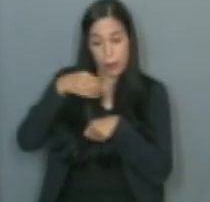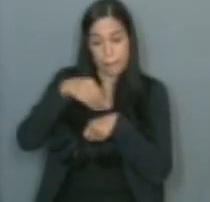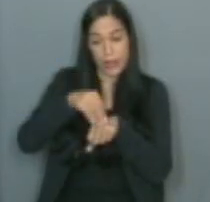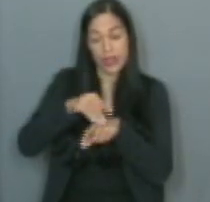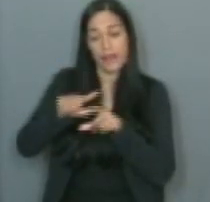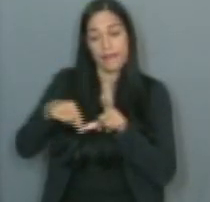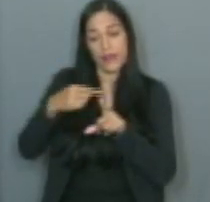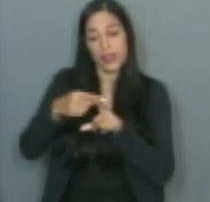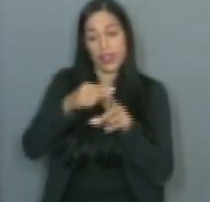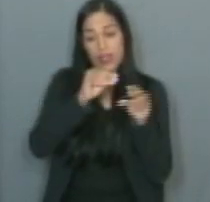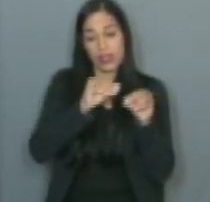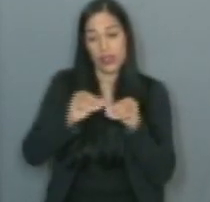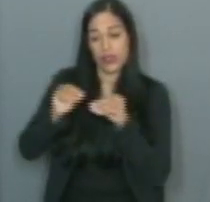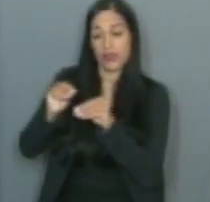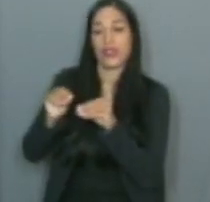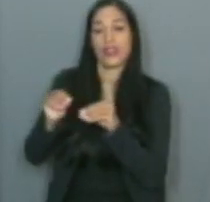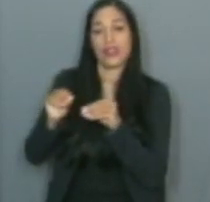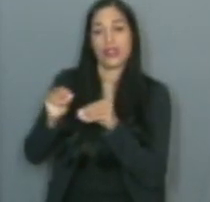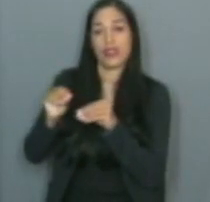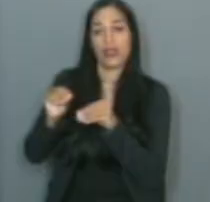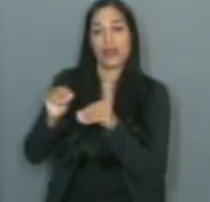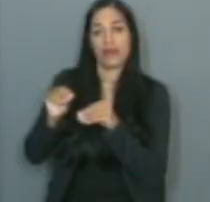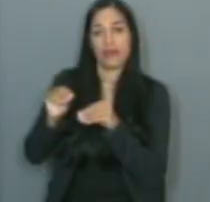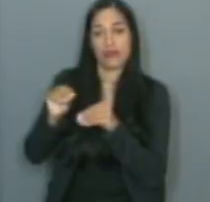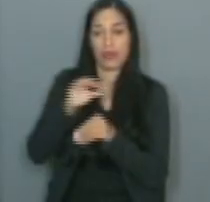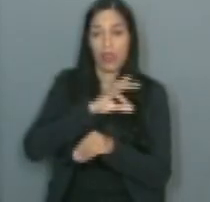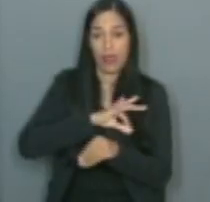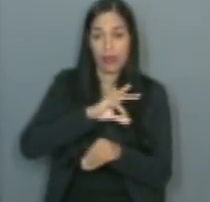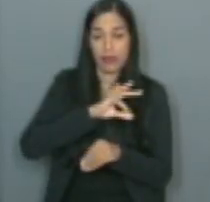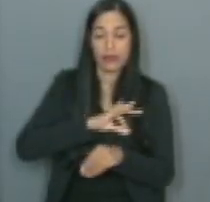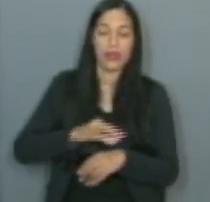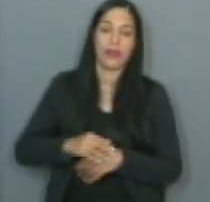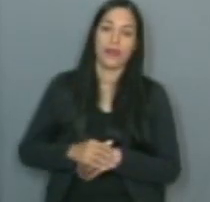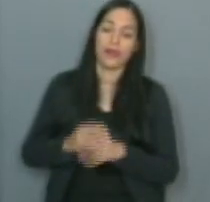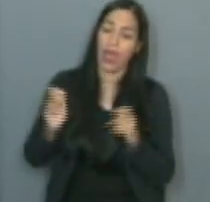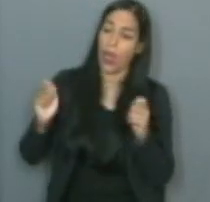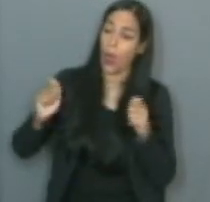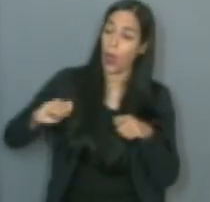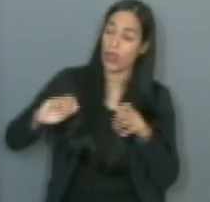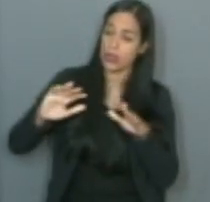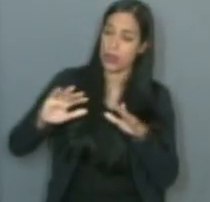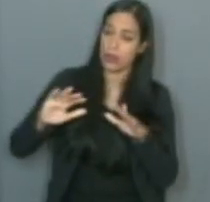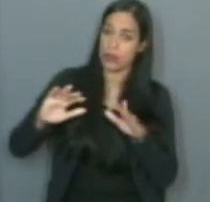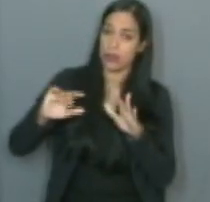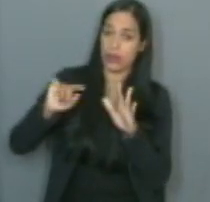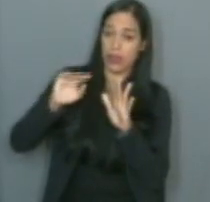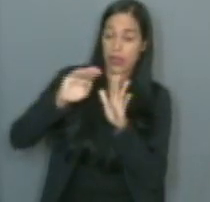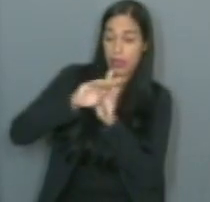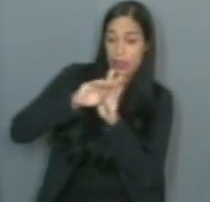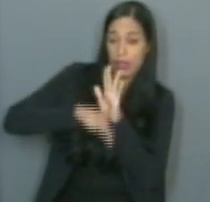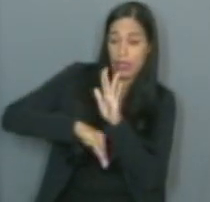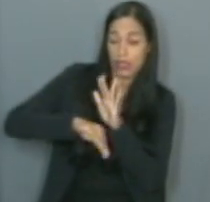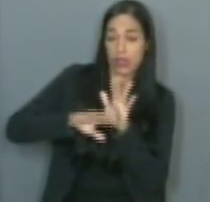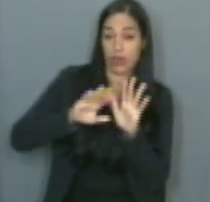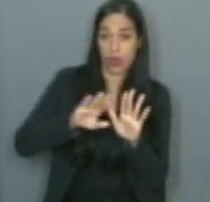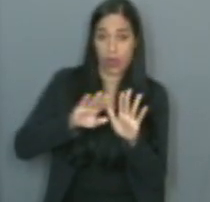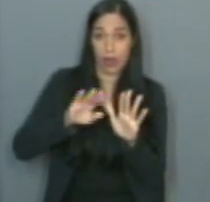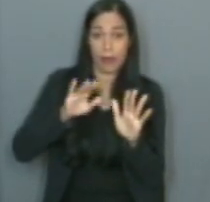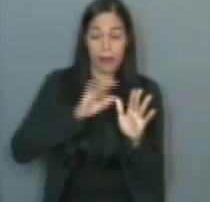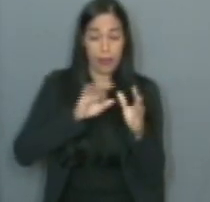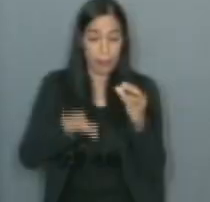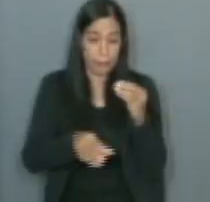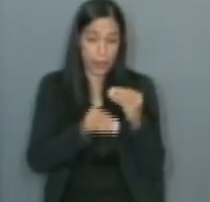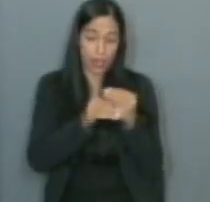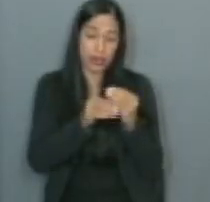de transferência de renda. A comissão reprova a minha emenda, que